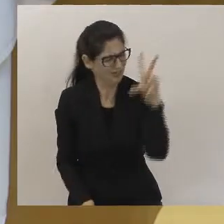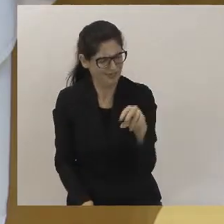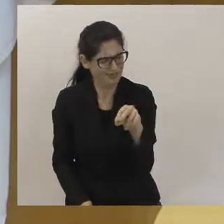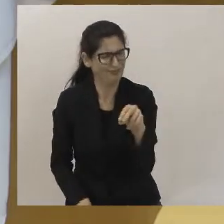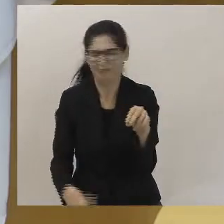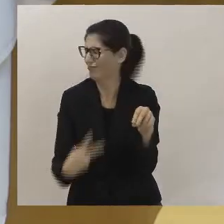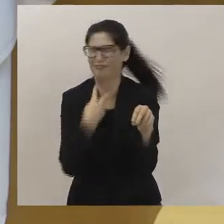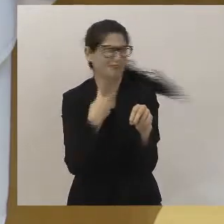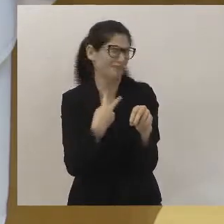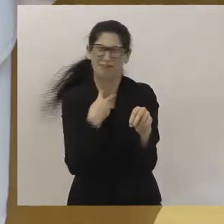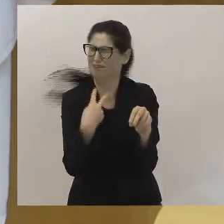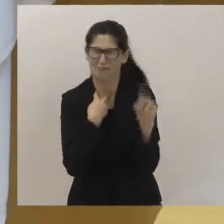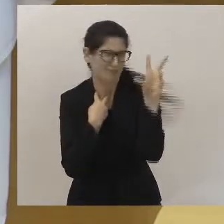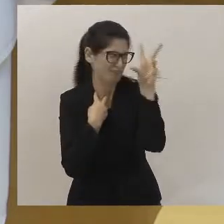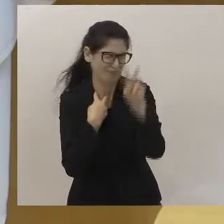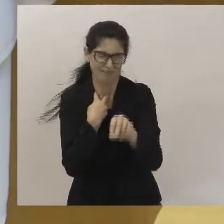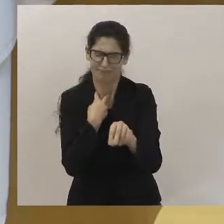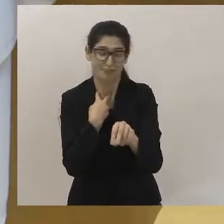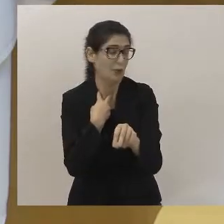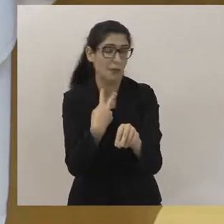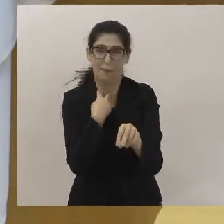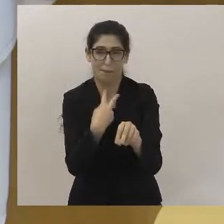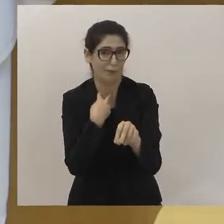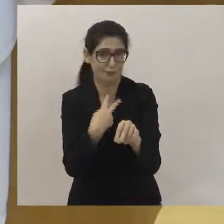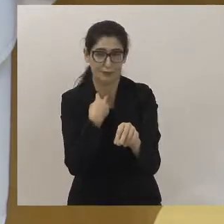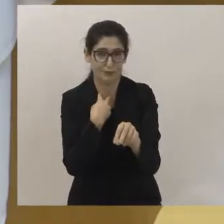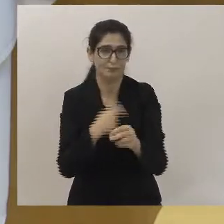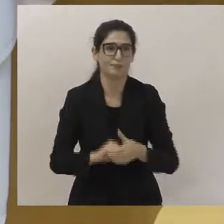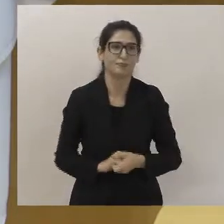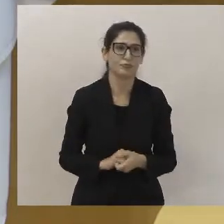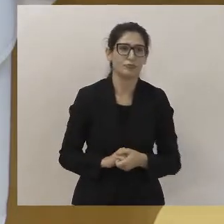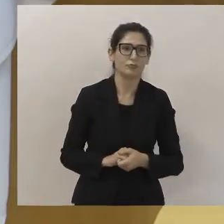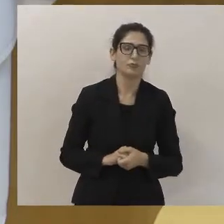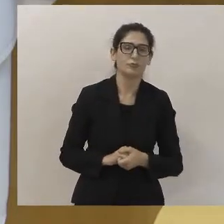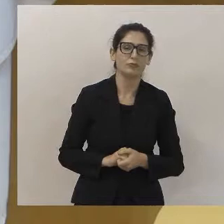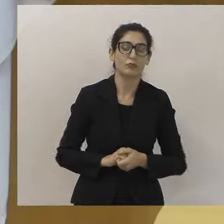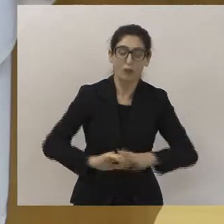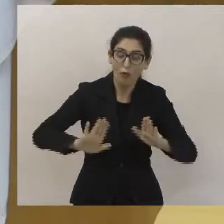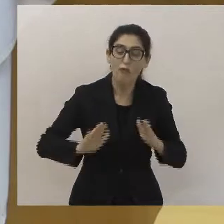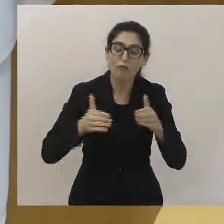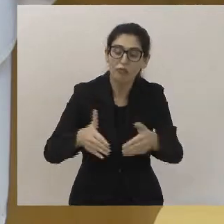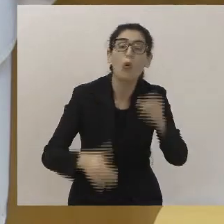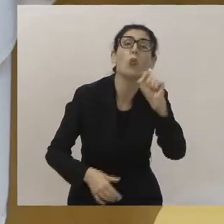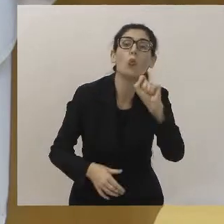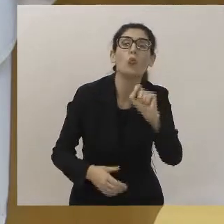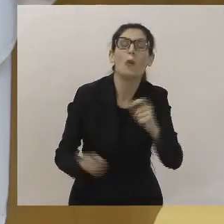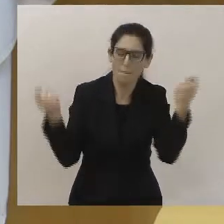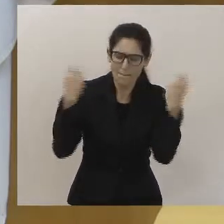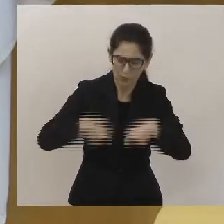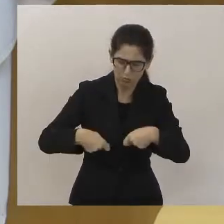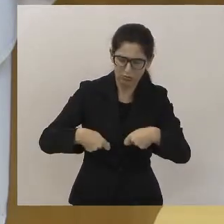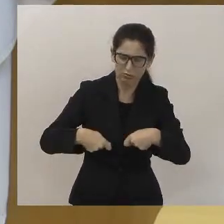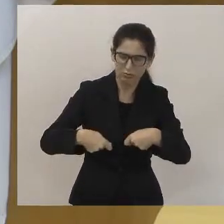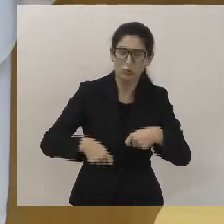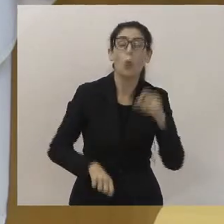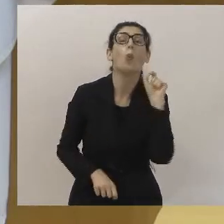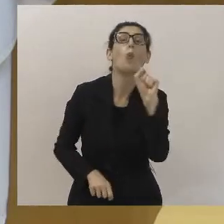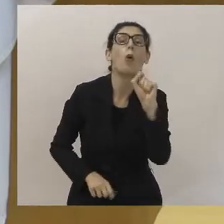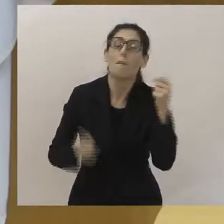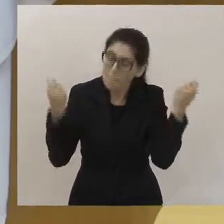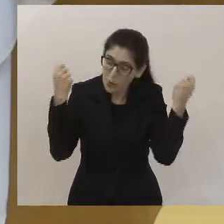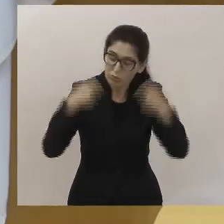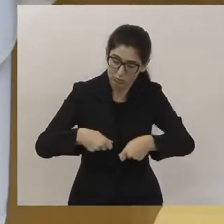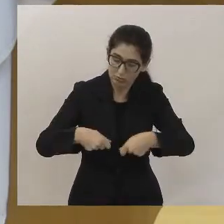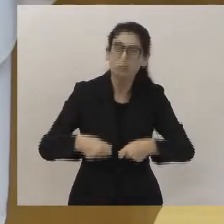falta o preço governo podem pegar de o seguinte o que nós temos de perna é o que conta que com o passo que a gente pode dar